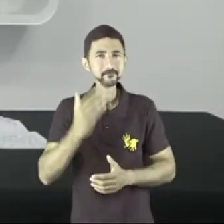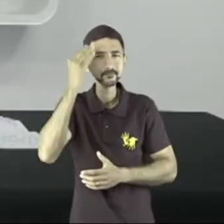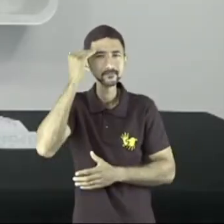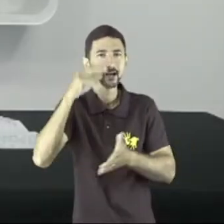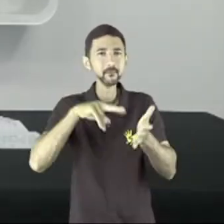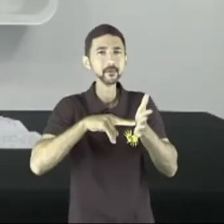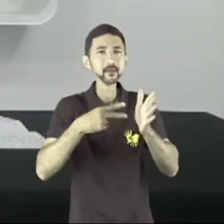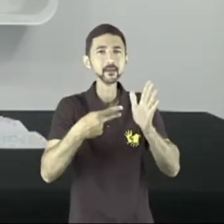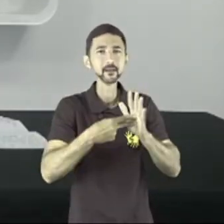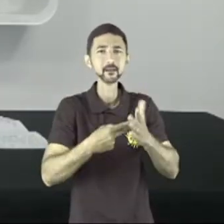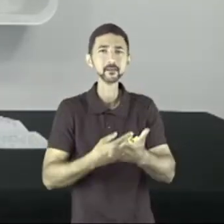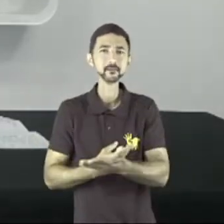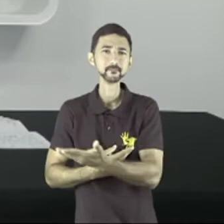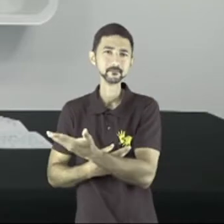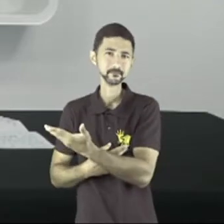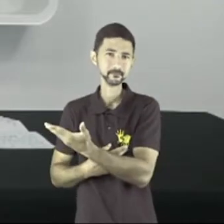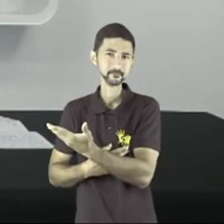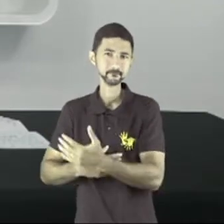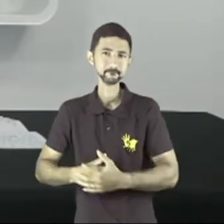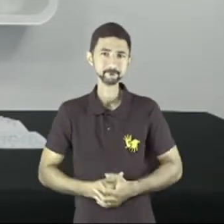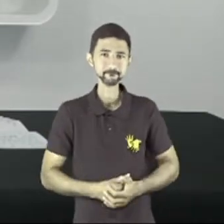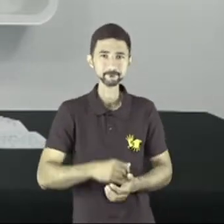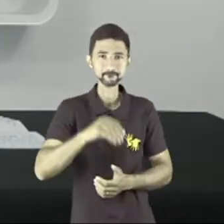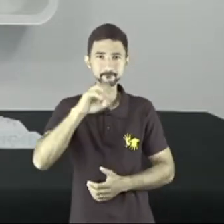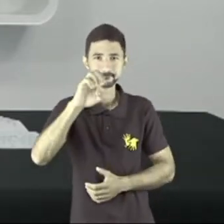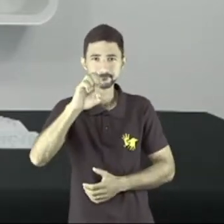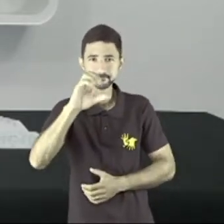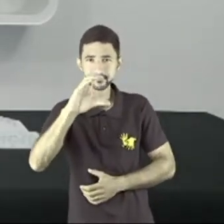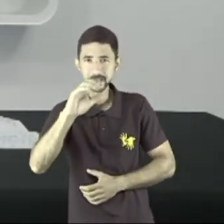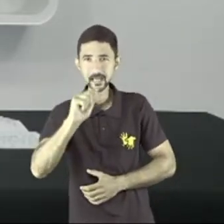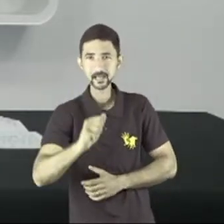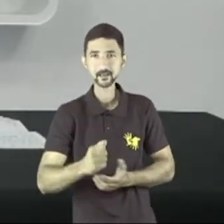que significa isso? ECA.